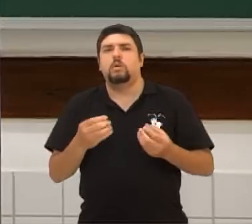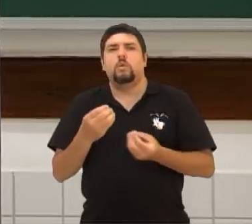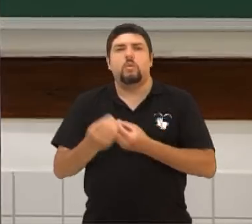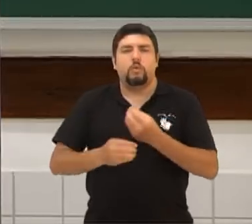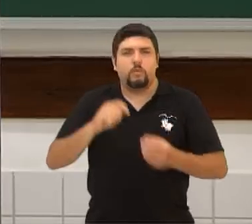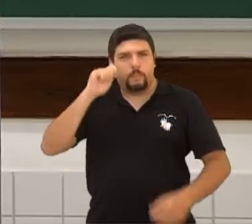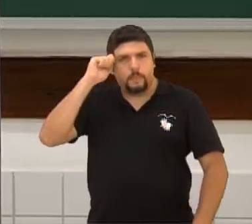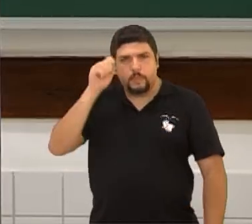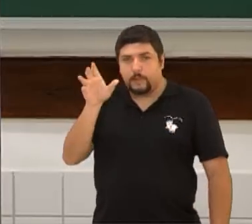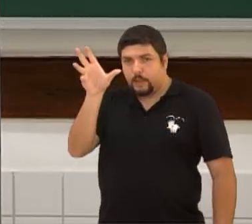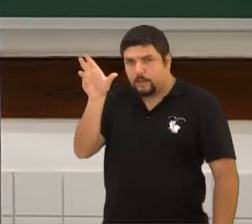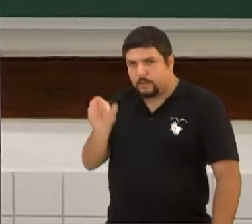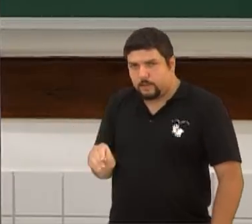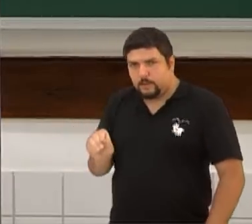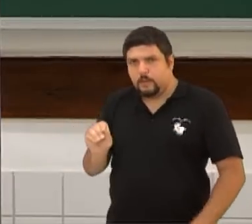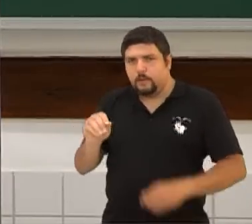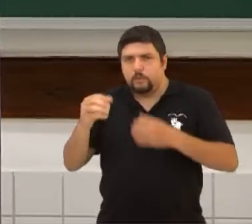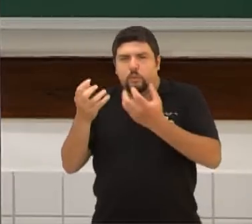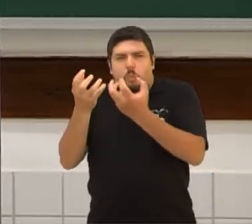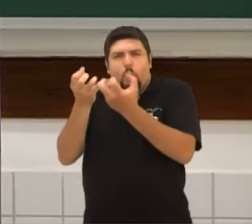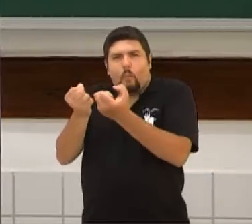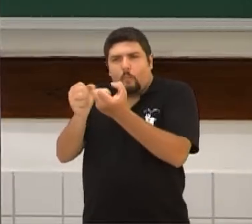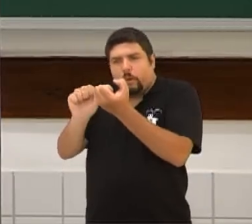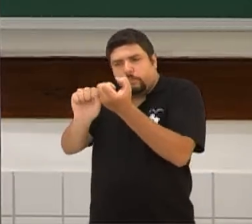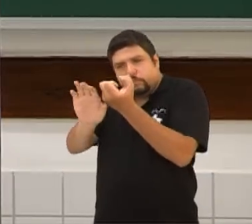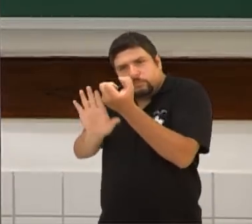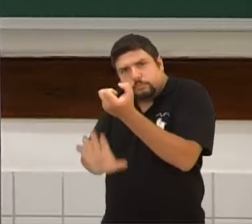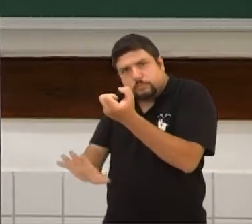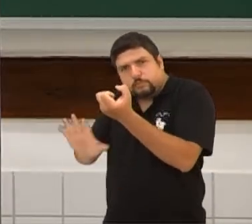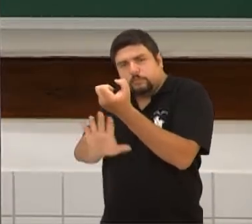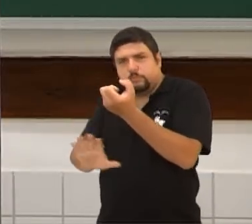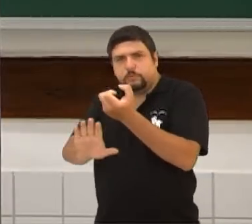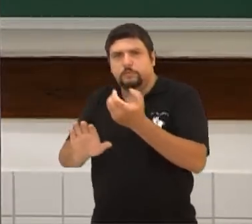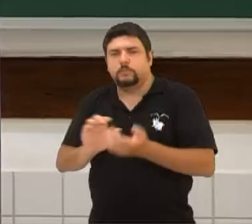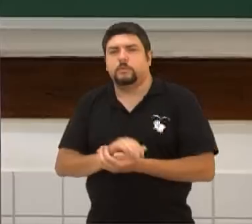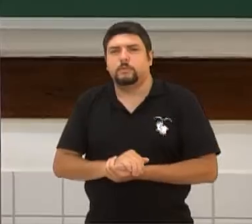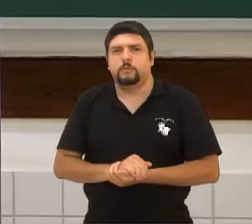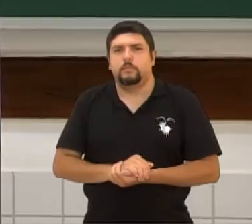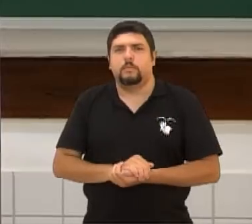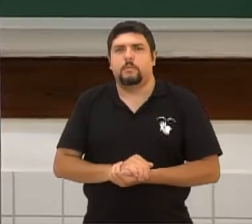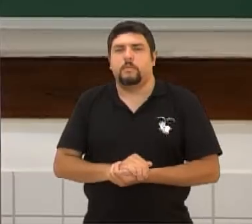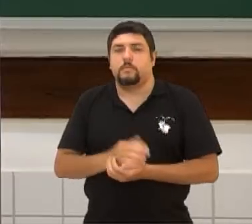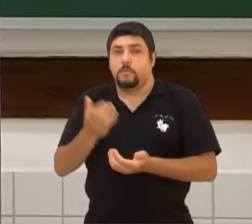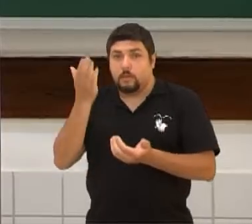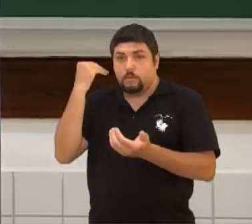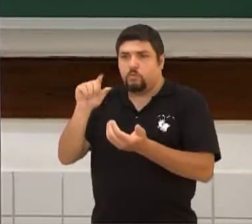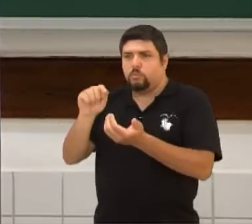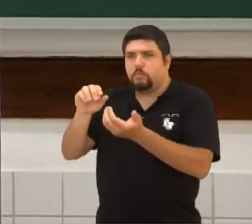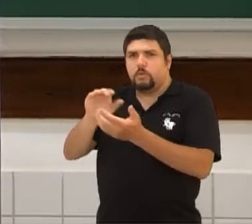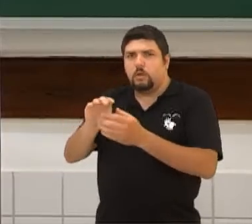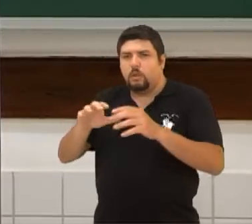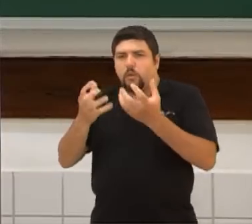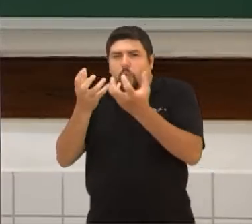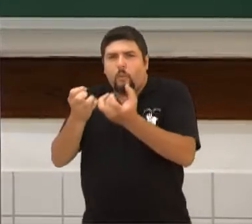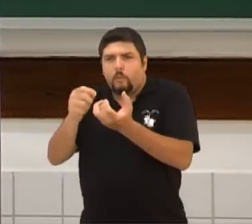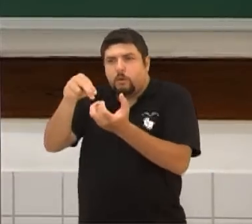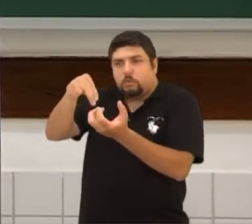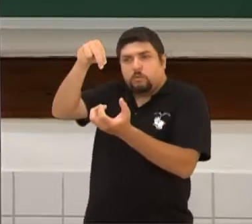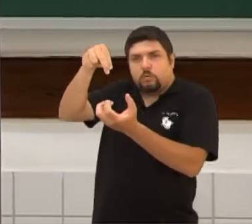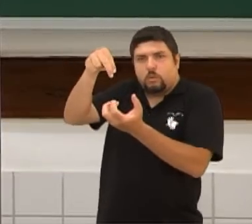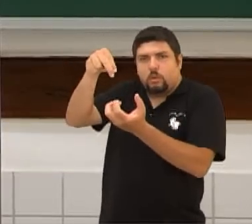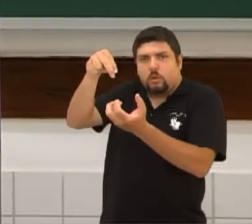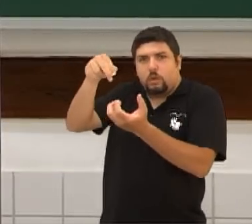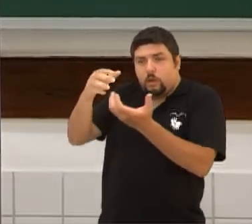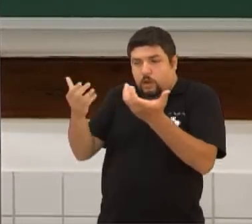urbanização da África subsaariana. Na aula anterior vimos o processo de urbanização do norte da África. Hoje vamos para a África